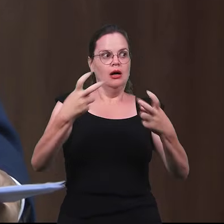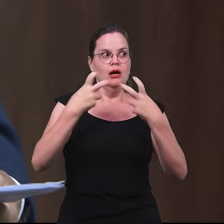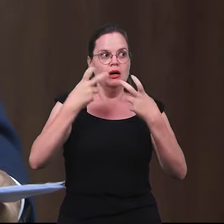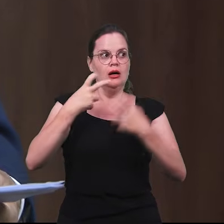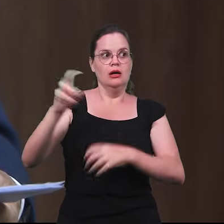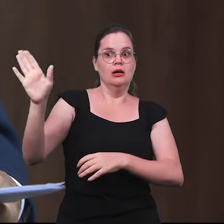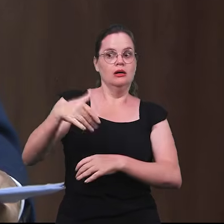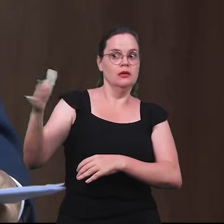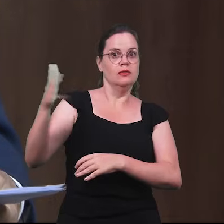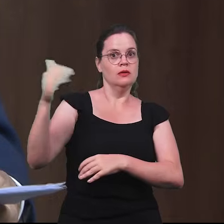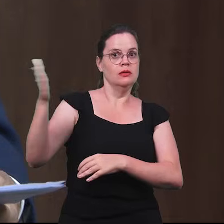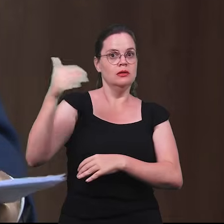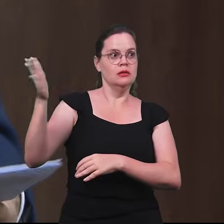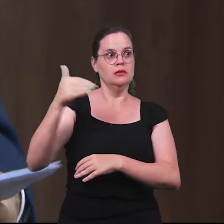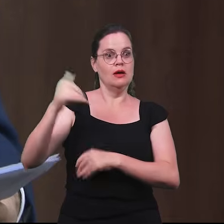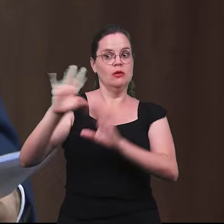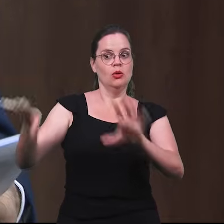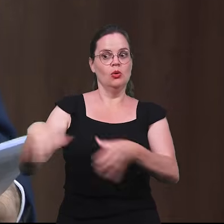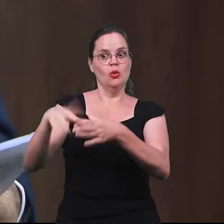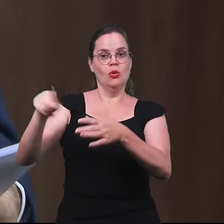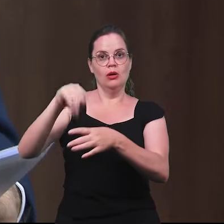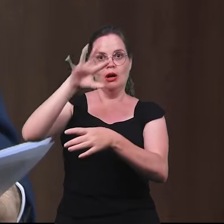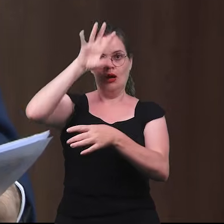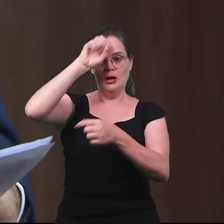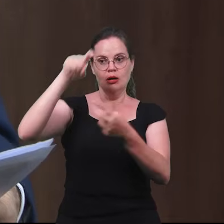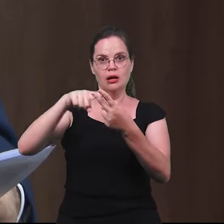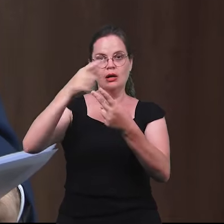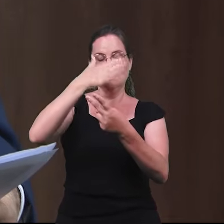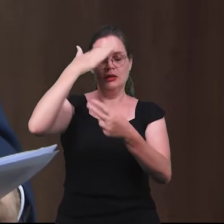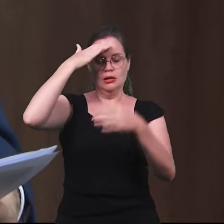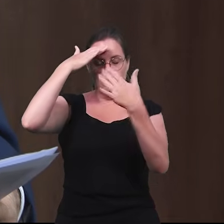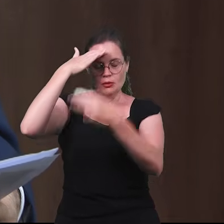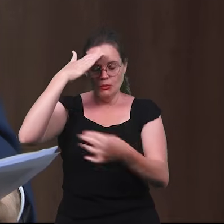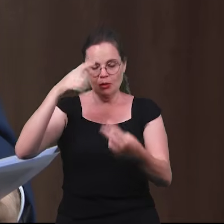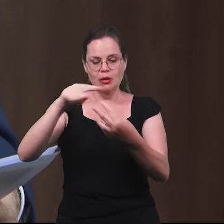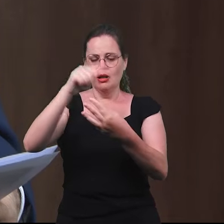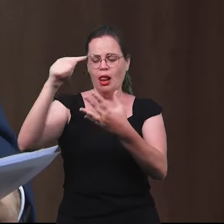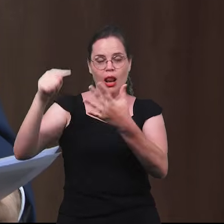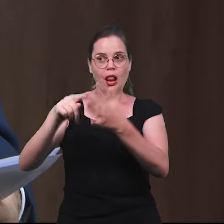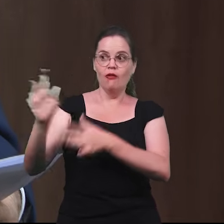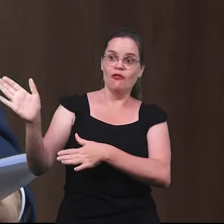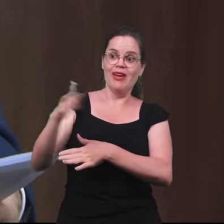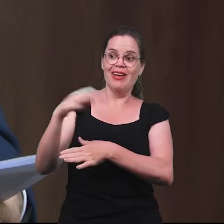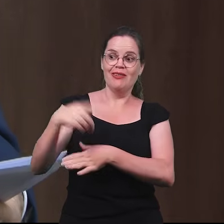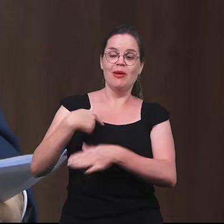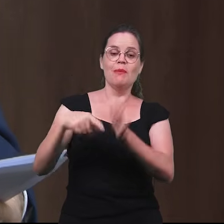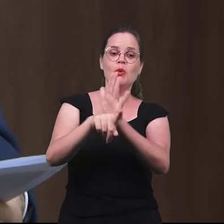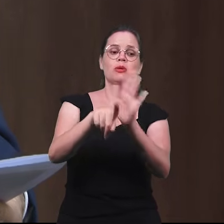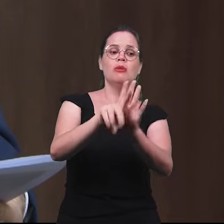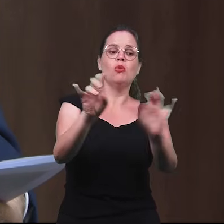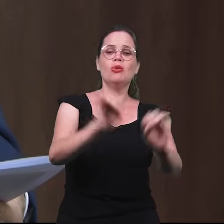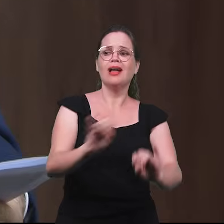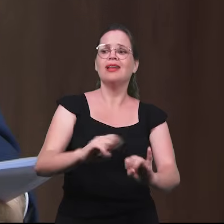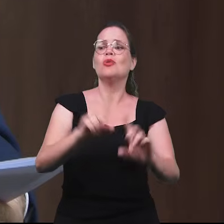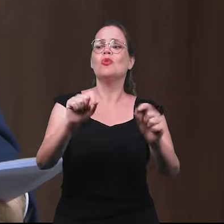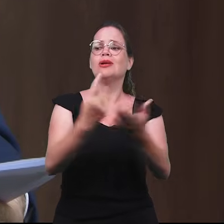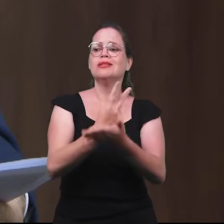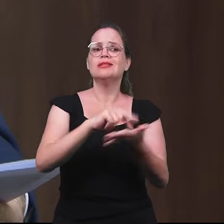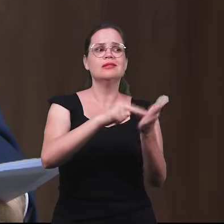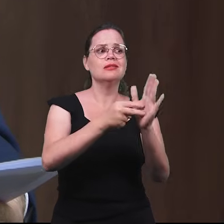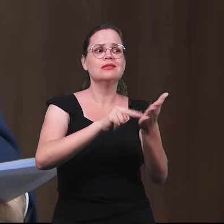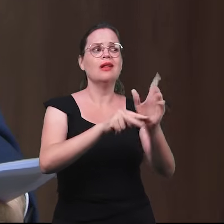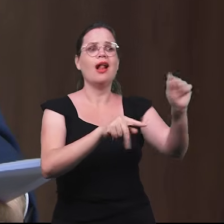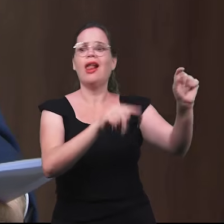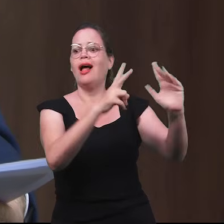os astrólogos, os caldeus, os adivinhadores, e eles não puderam decifrar o que